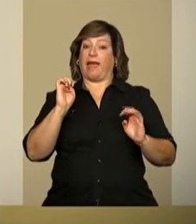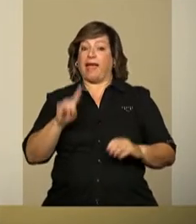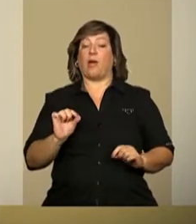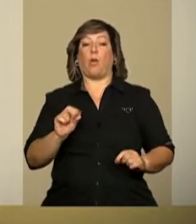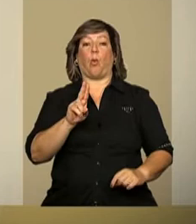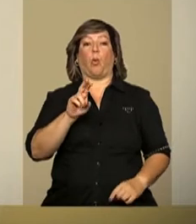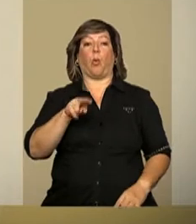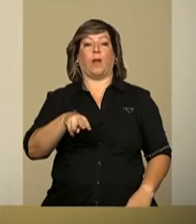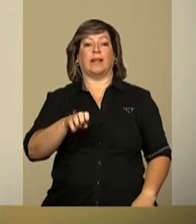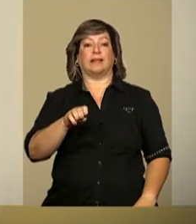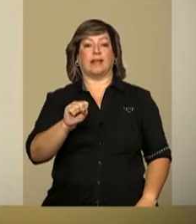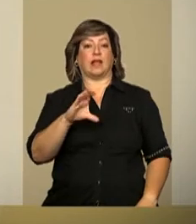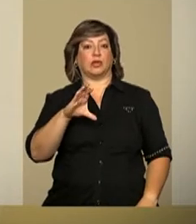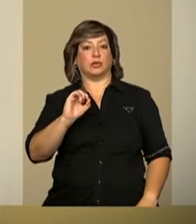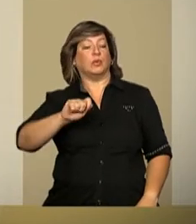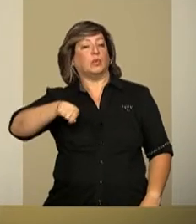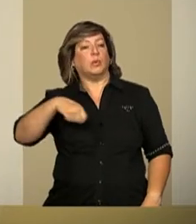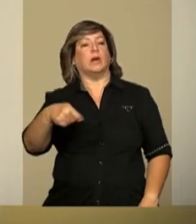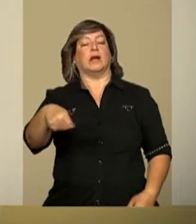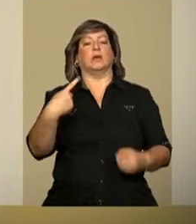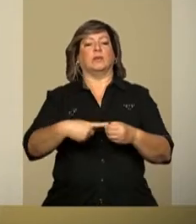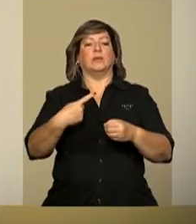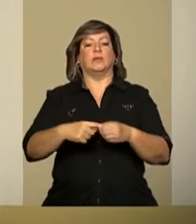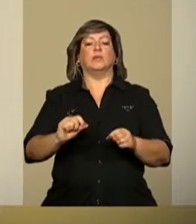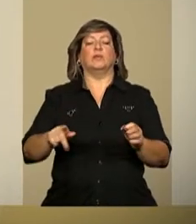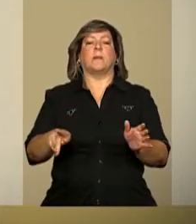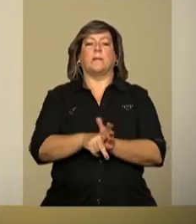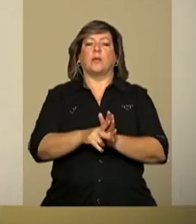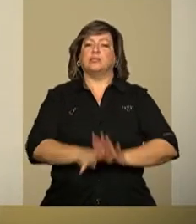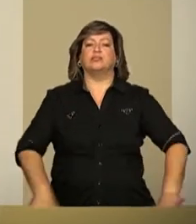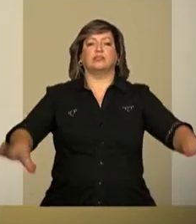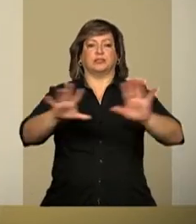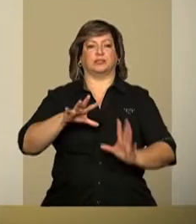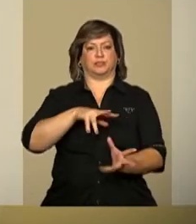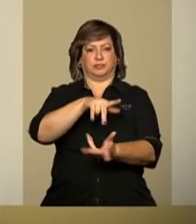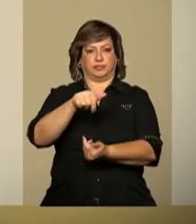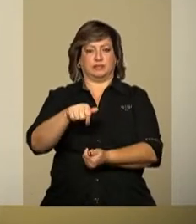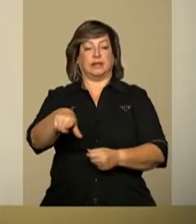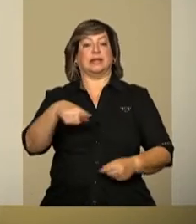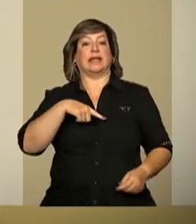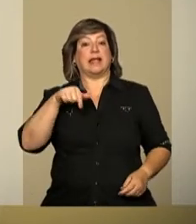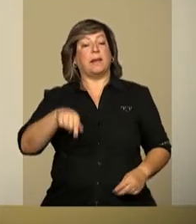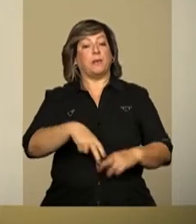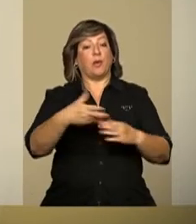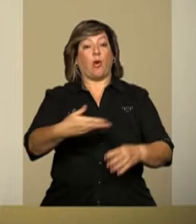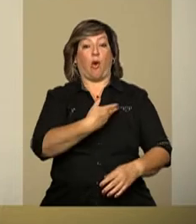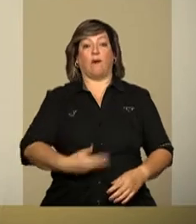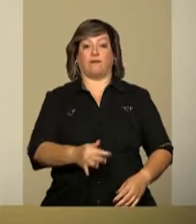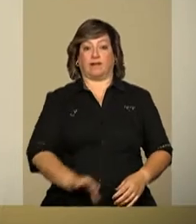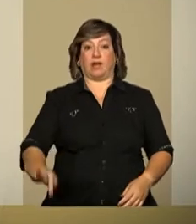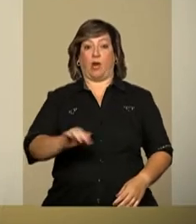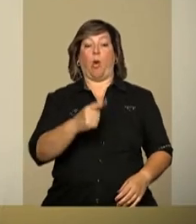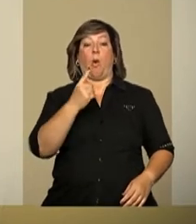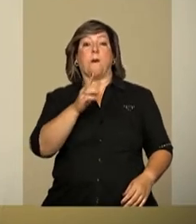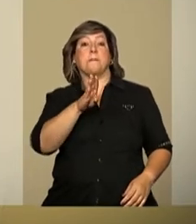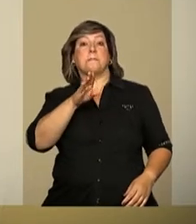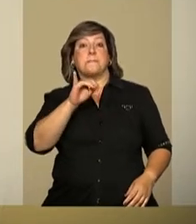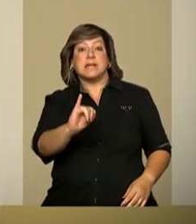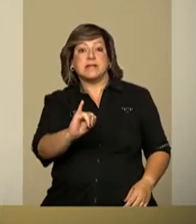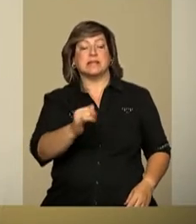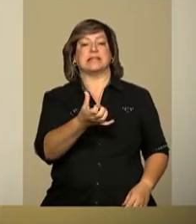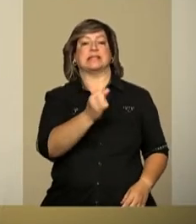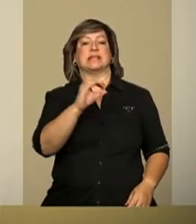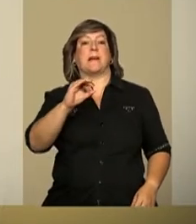consideradas Patrimônio da Humanidade pela Unesco É por isso Luciano que o governo federal vai colocar 1 bilhão 600